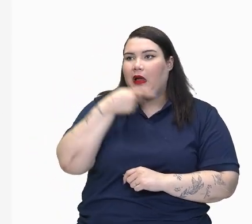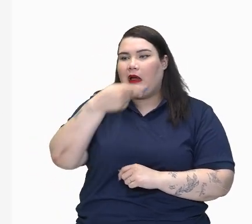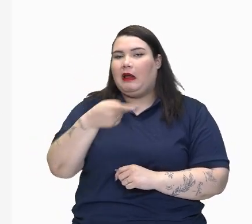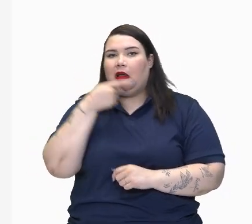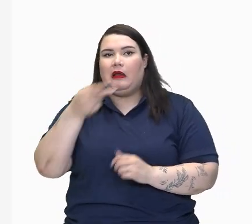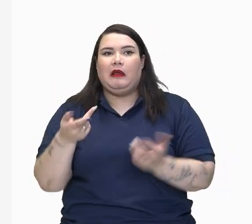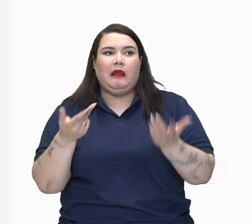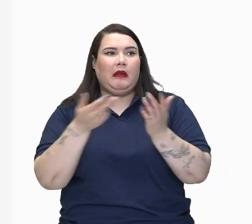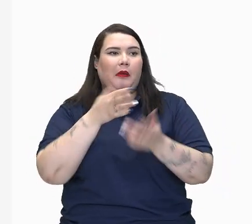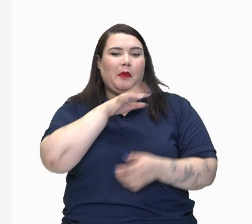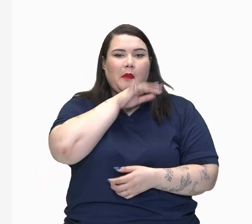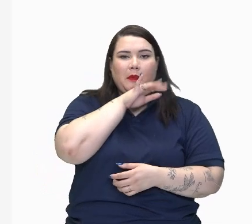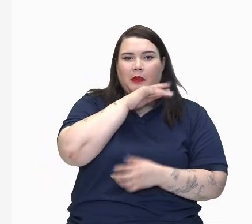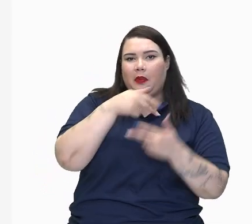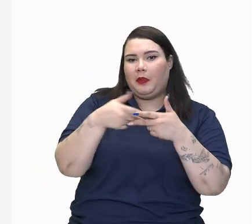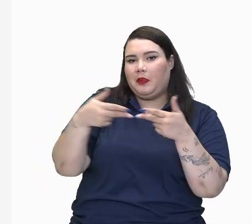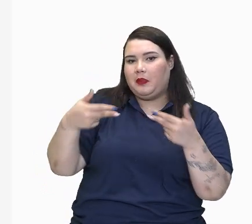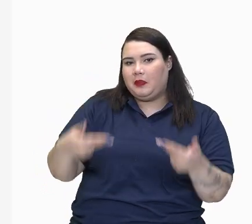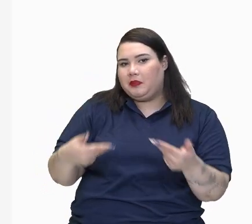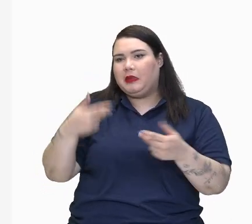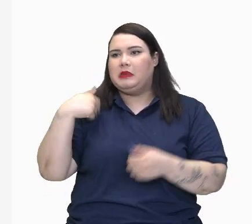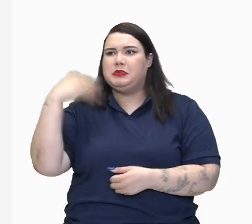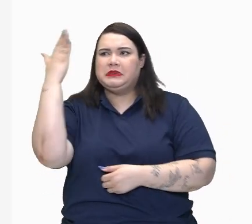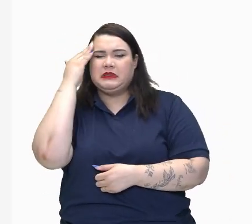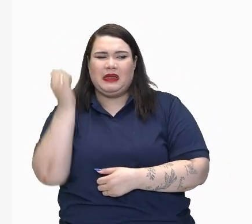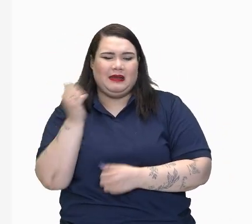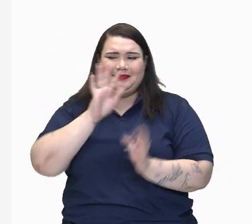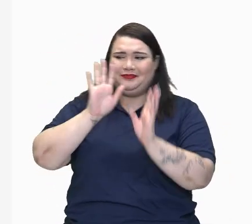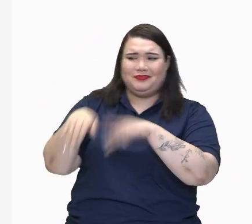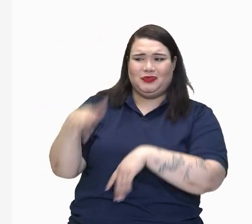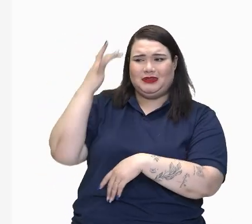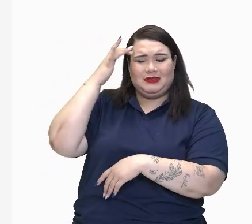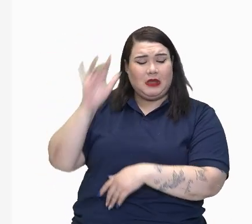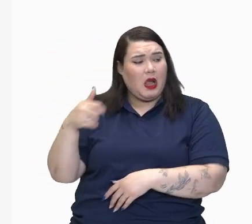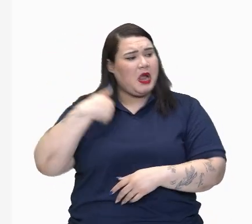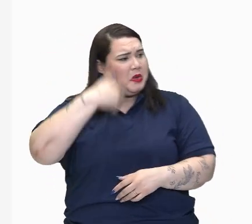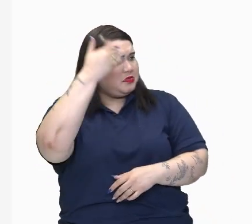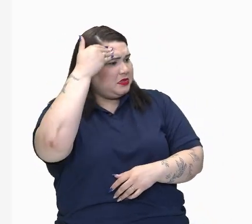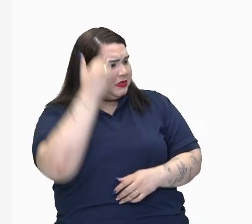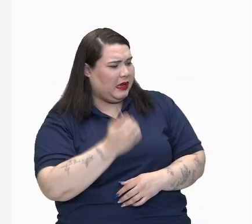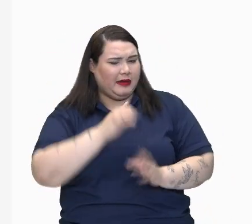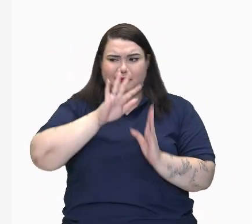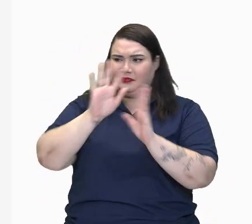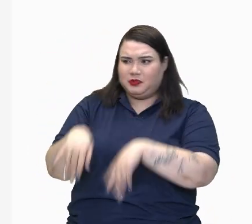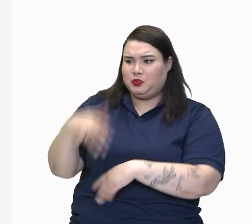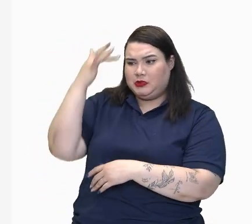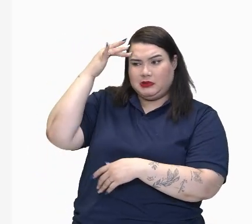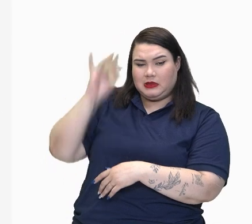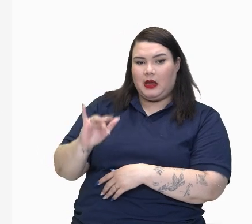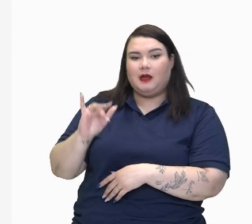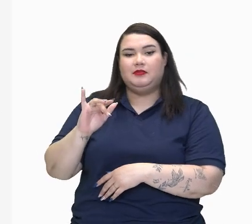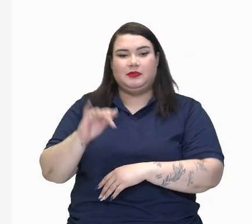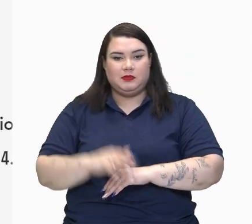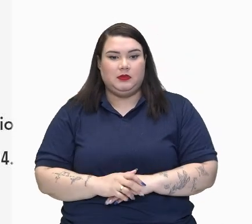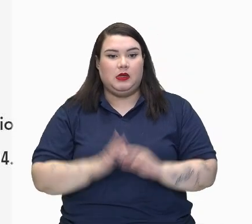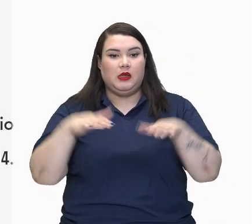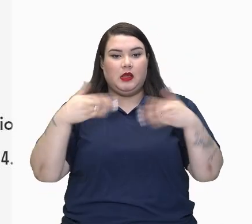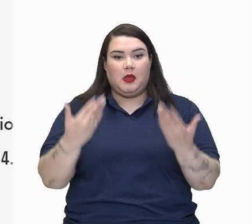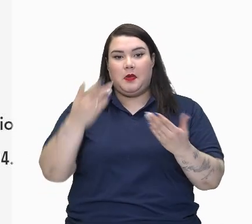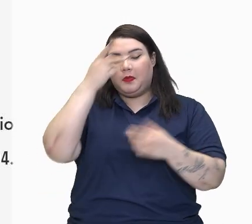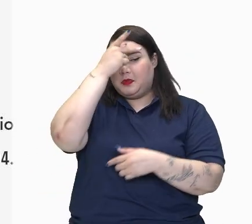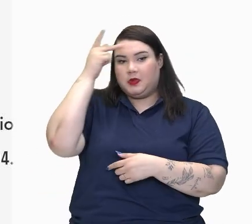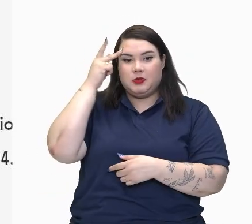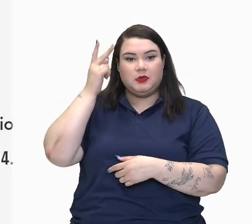não sabe, sabe. Longe dessa grita, lá onde mais densa a noite infinita, veste a sombra